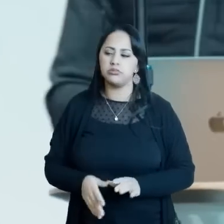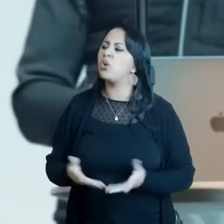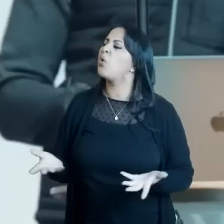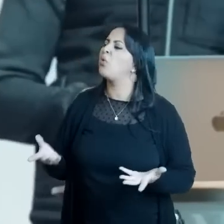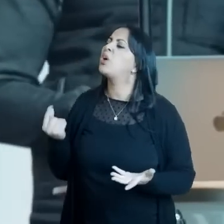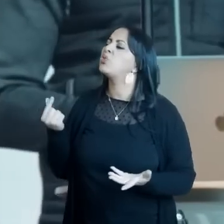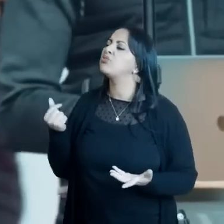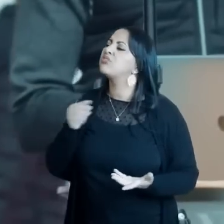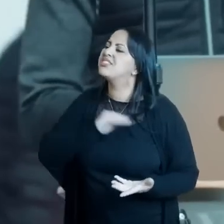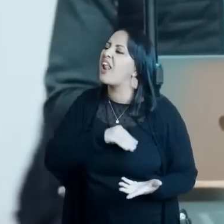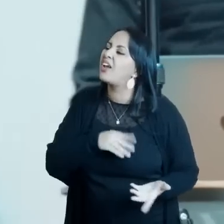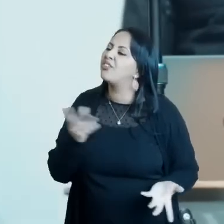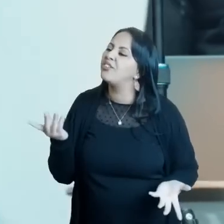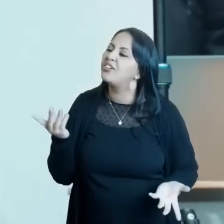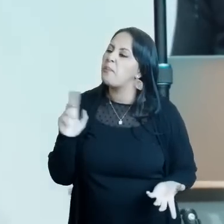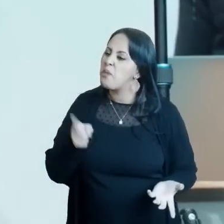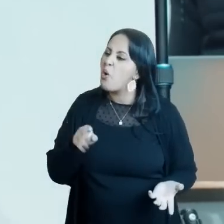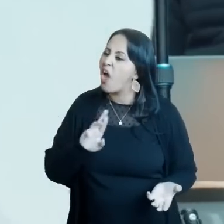que é o salário mínimo?